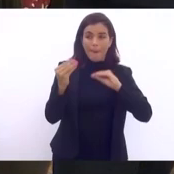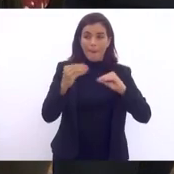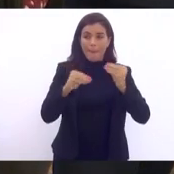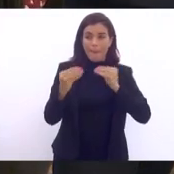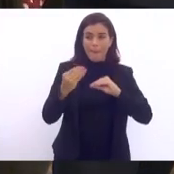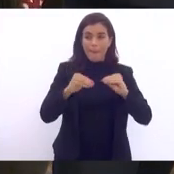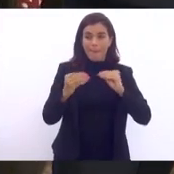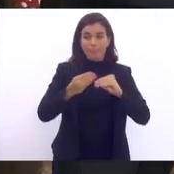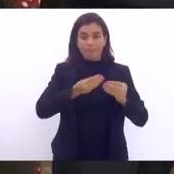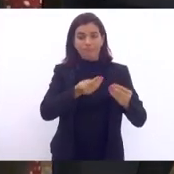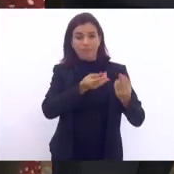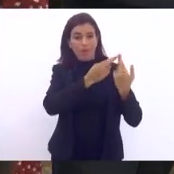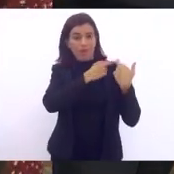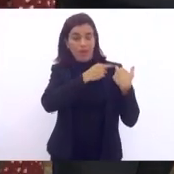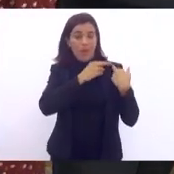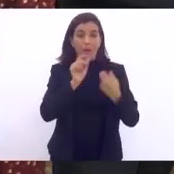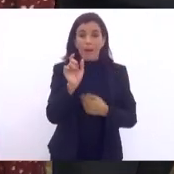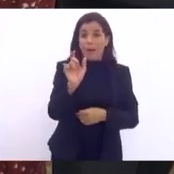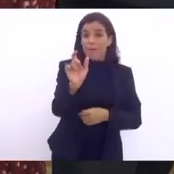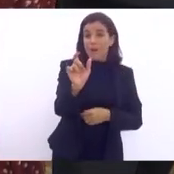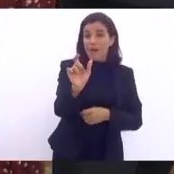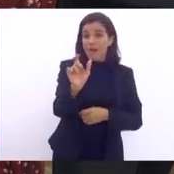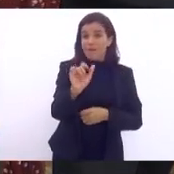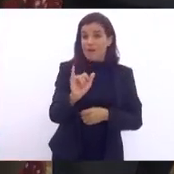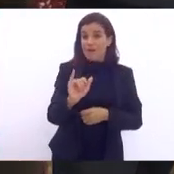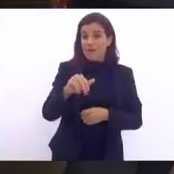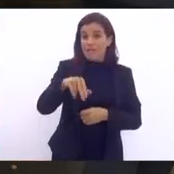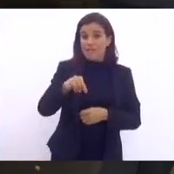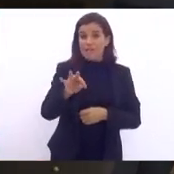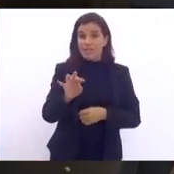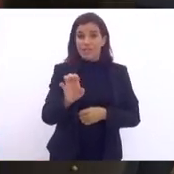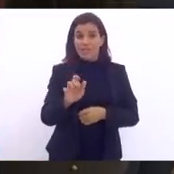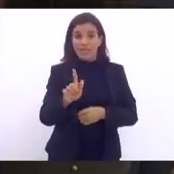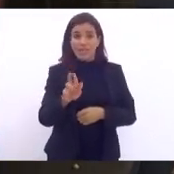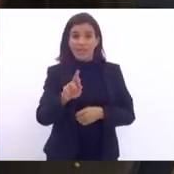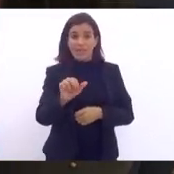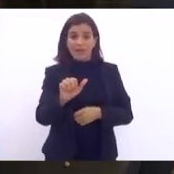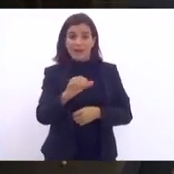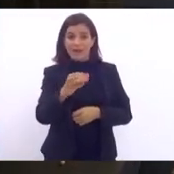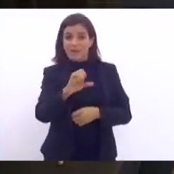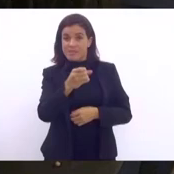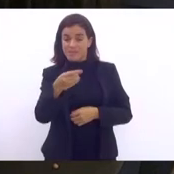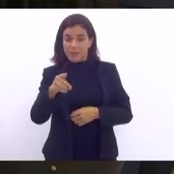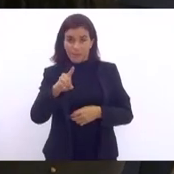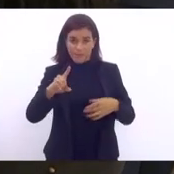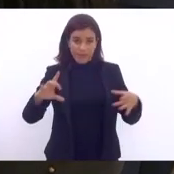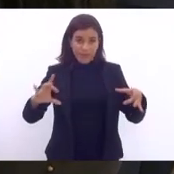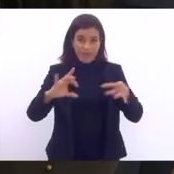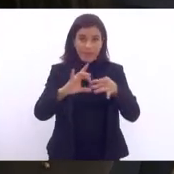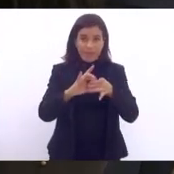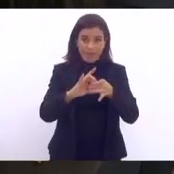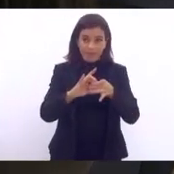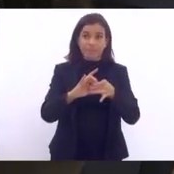palavra integração, que é a palavra forte. O senhor acompanha a política, o